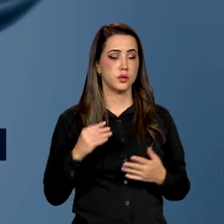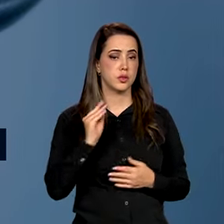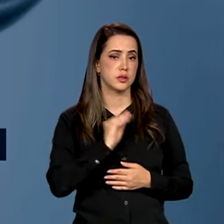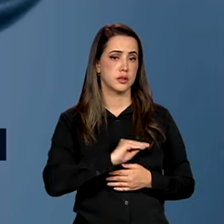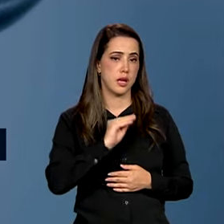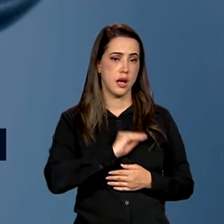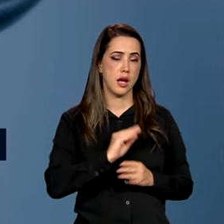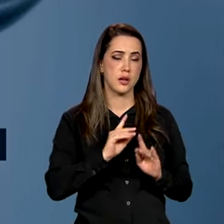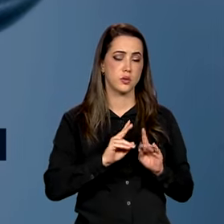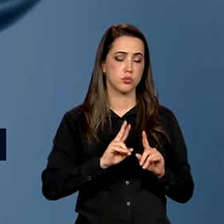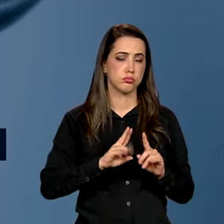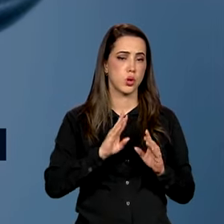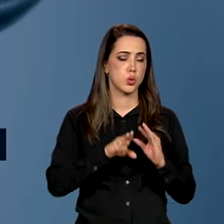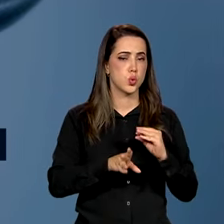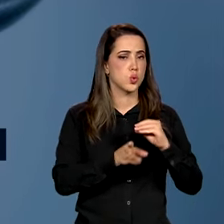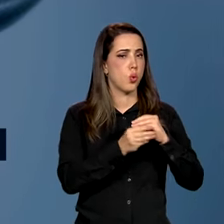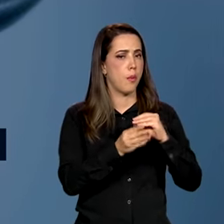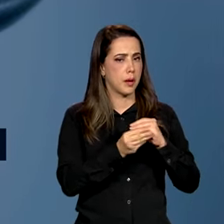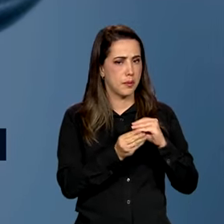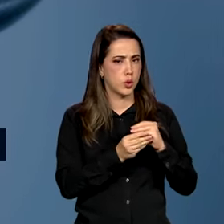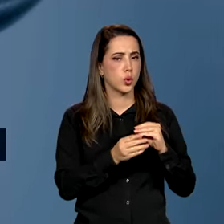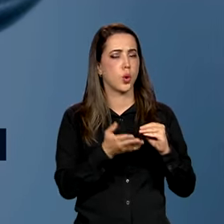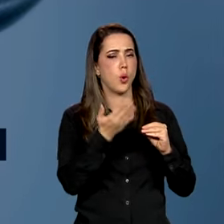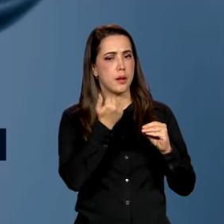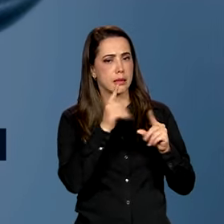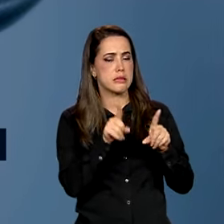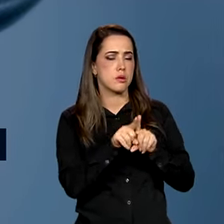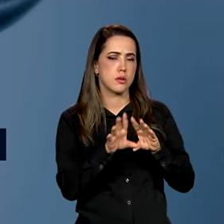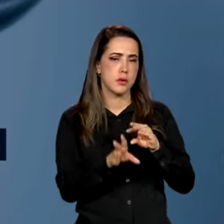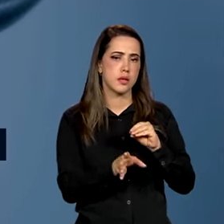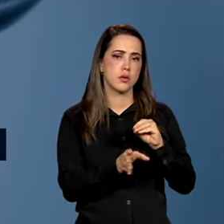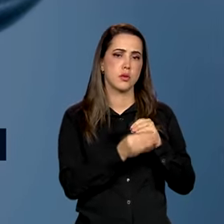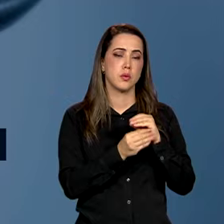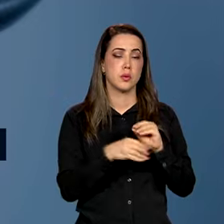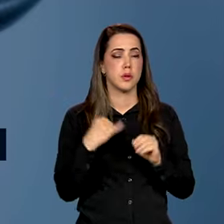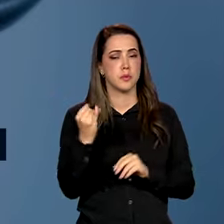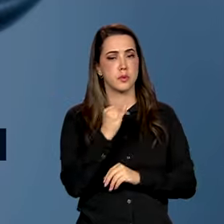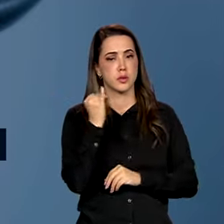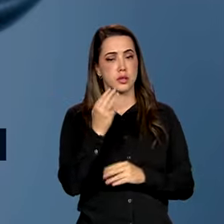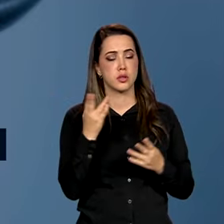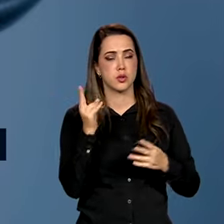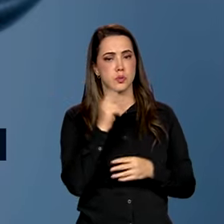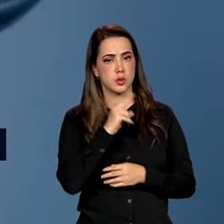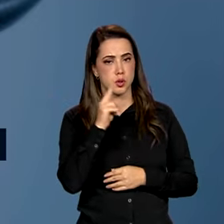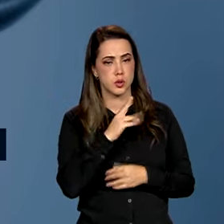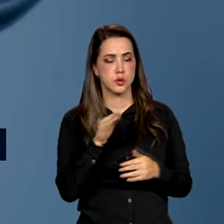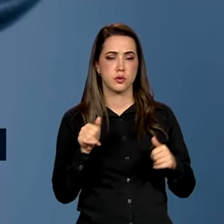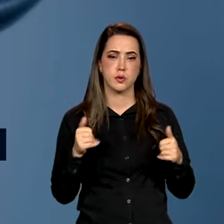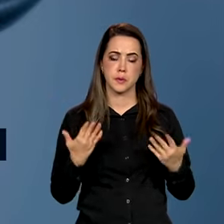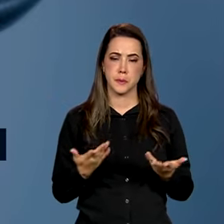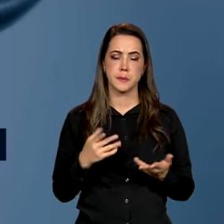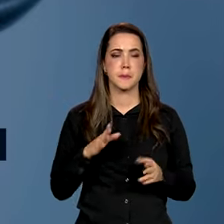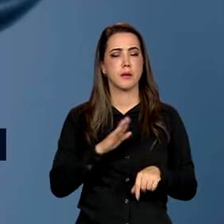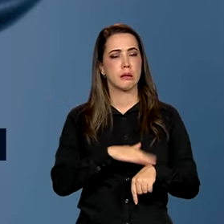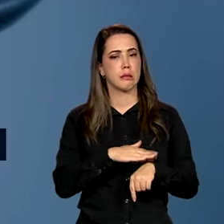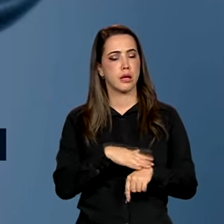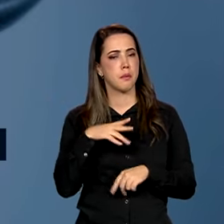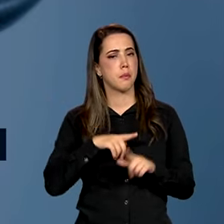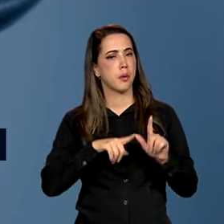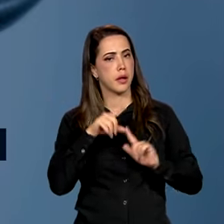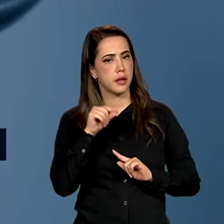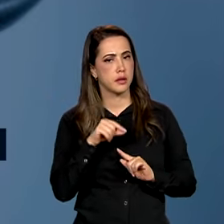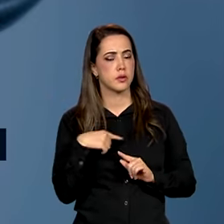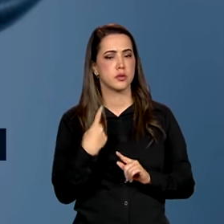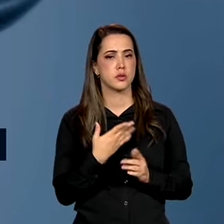alimentação já dá para dar um alívio já que foi uma campanha salarial emergencial e assim em tempo recorde